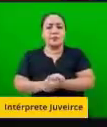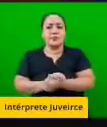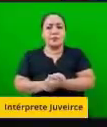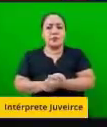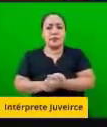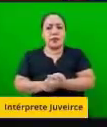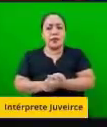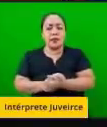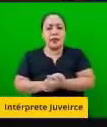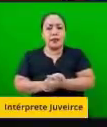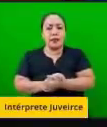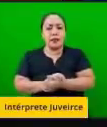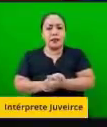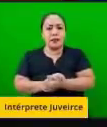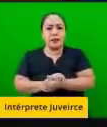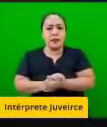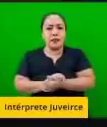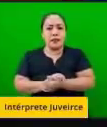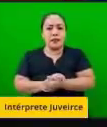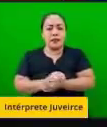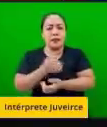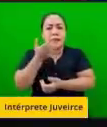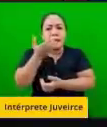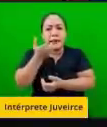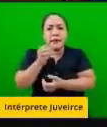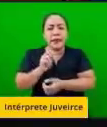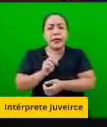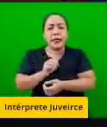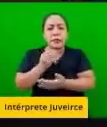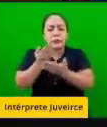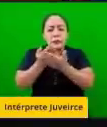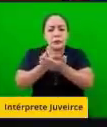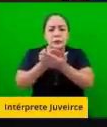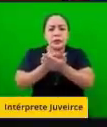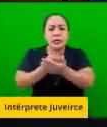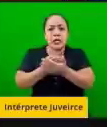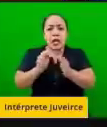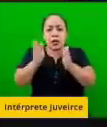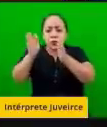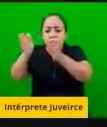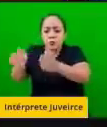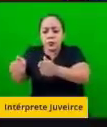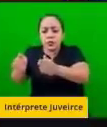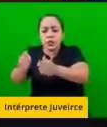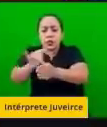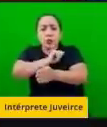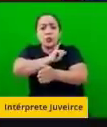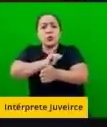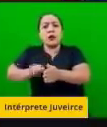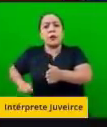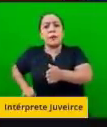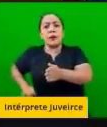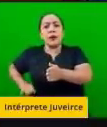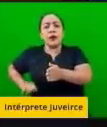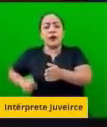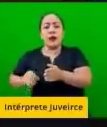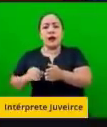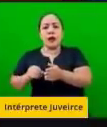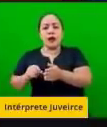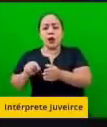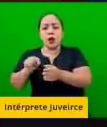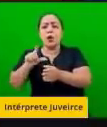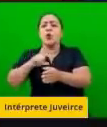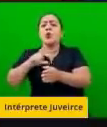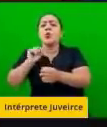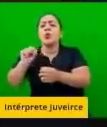eu quero estudar o período imperial a partir de uma fonte daquele momento. Então,